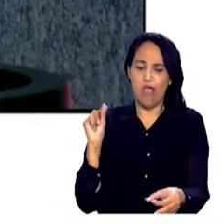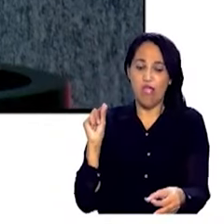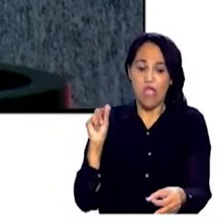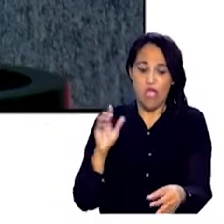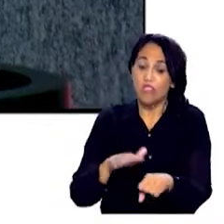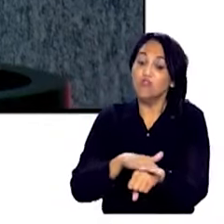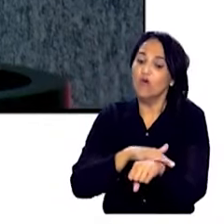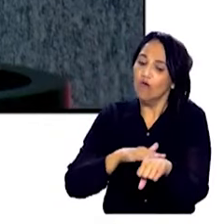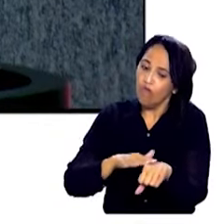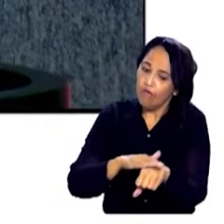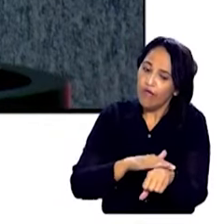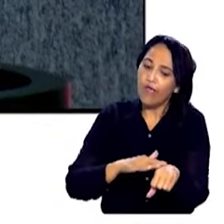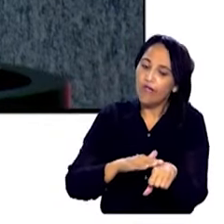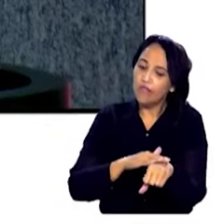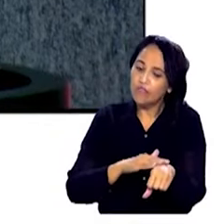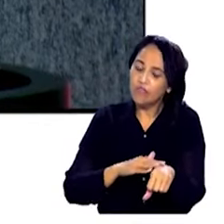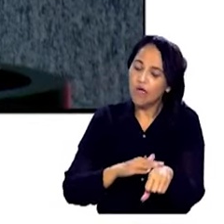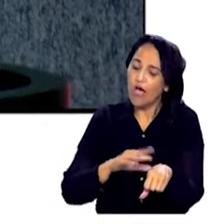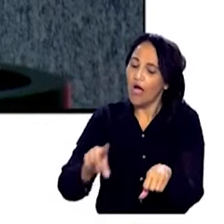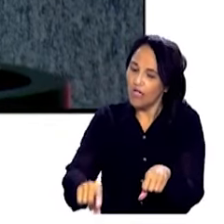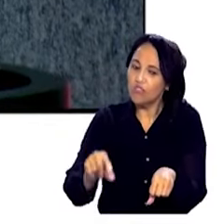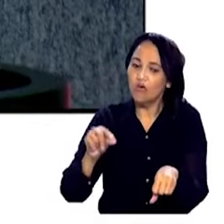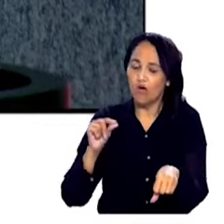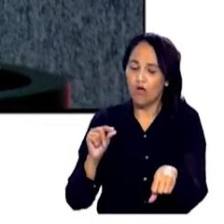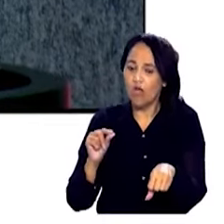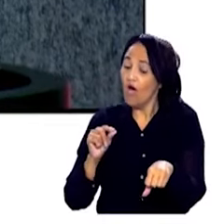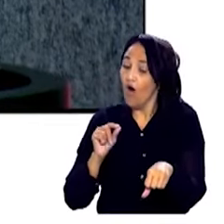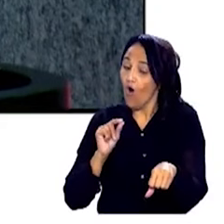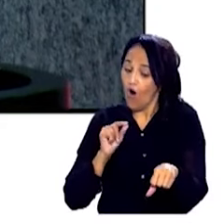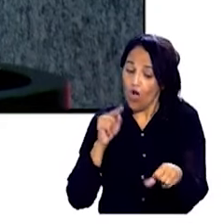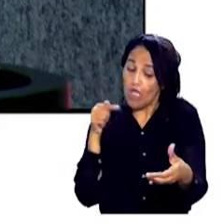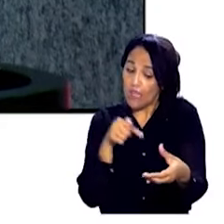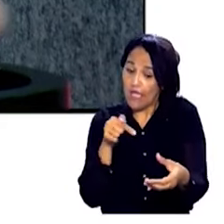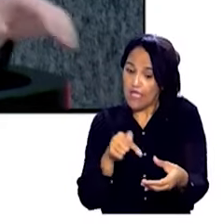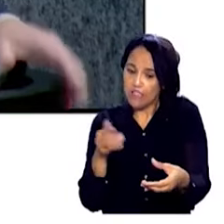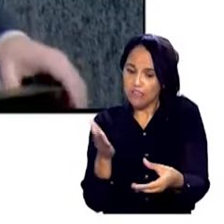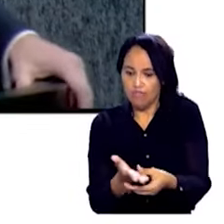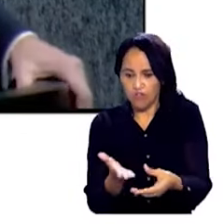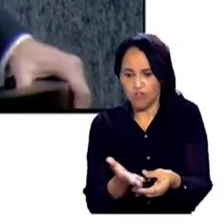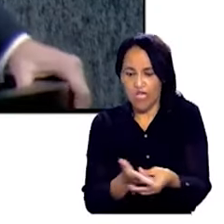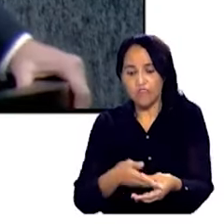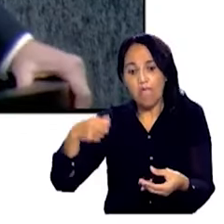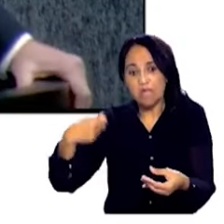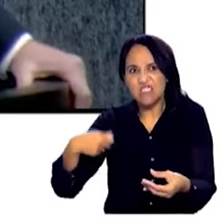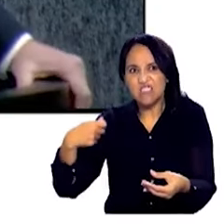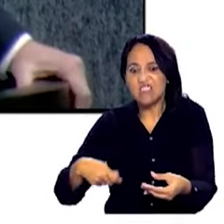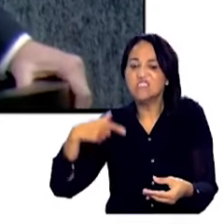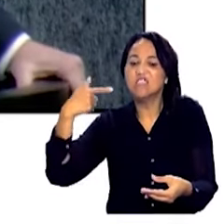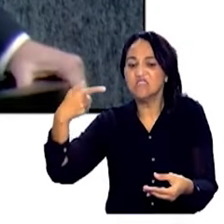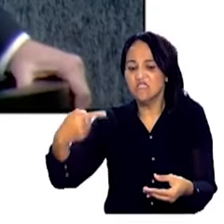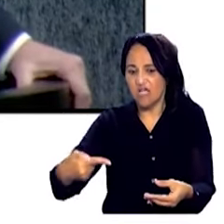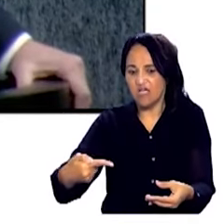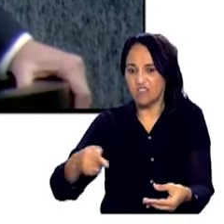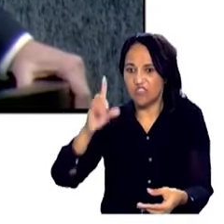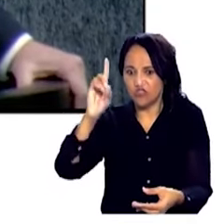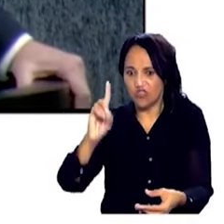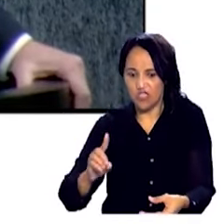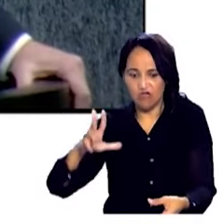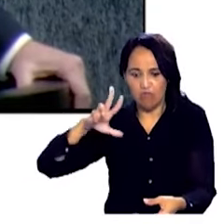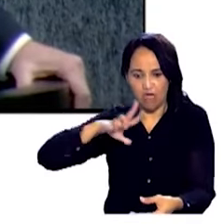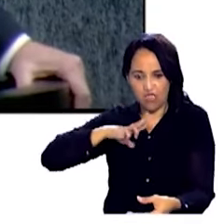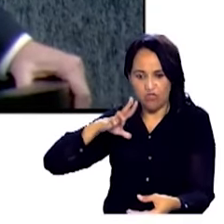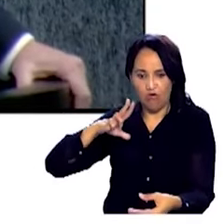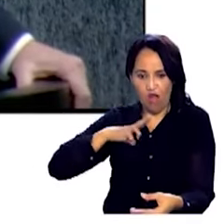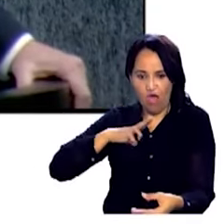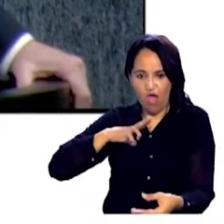menos sete nos casos que vem da Escócia como o sistema jurídico é é diferente na verdade em direito privado em Direito criminal pelo menos